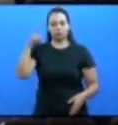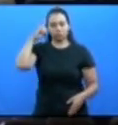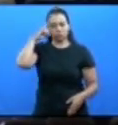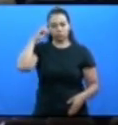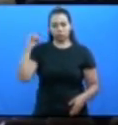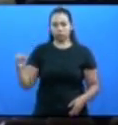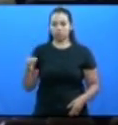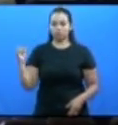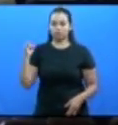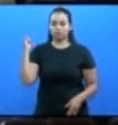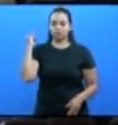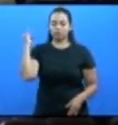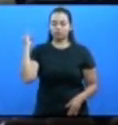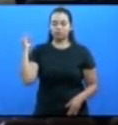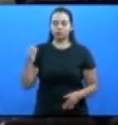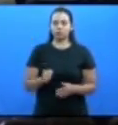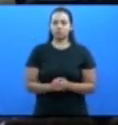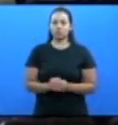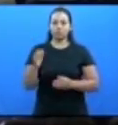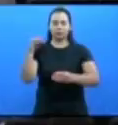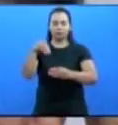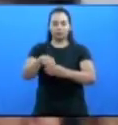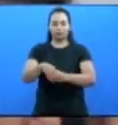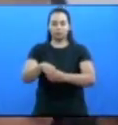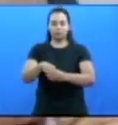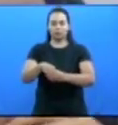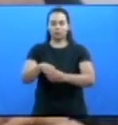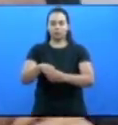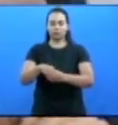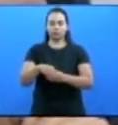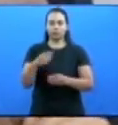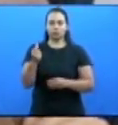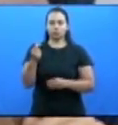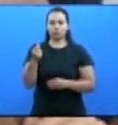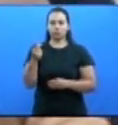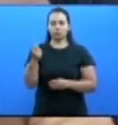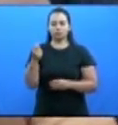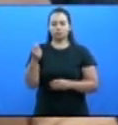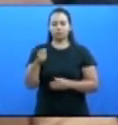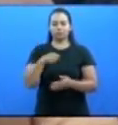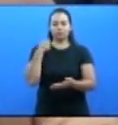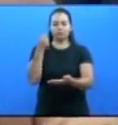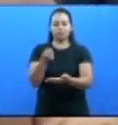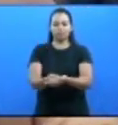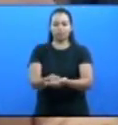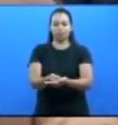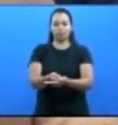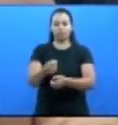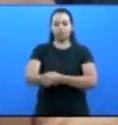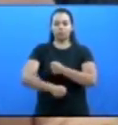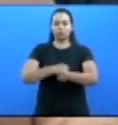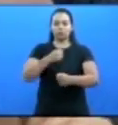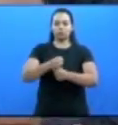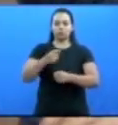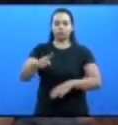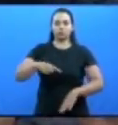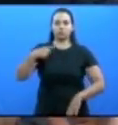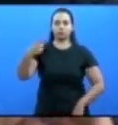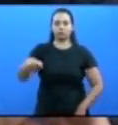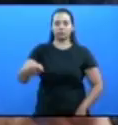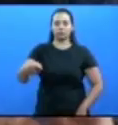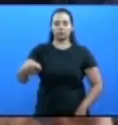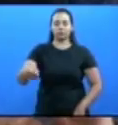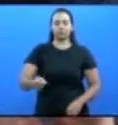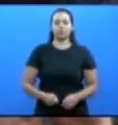para votar o orçamento para o próximo ano. Eu gostaria que a TV Câmara pudesse estar passando as imagens, né, de